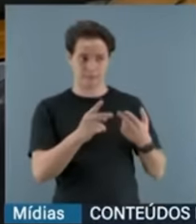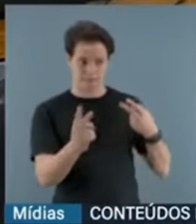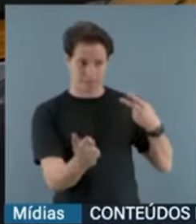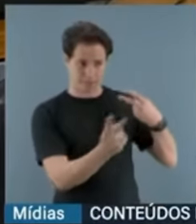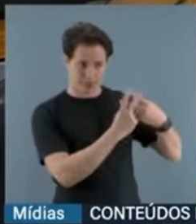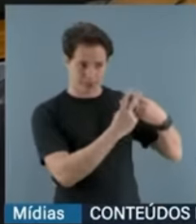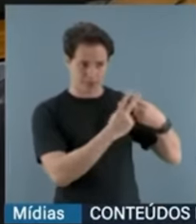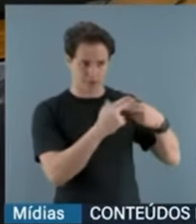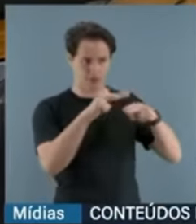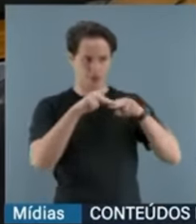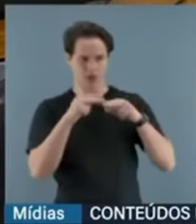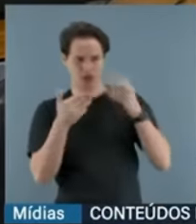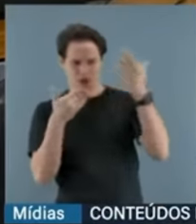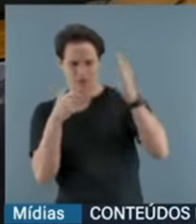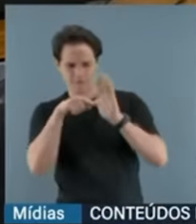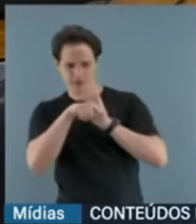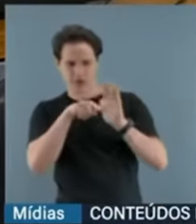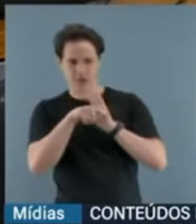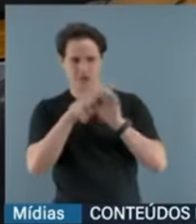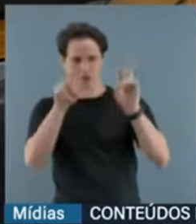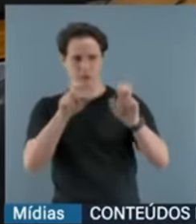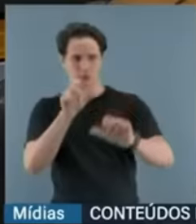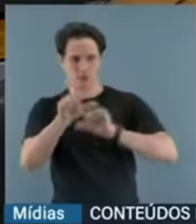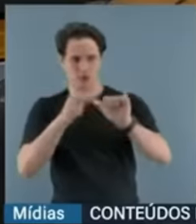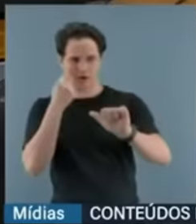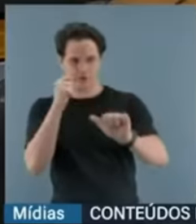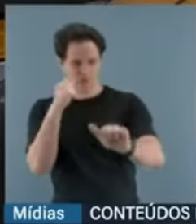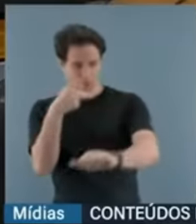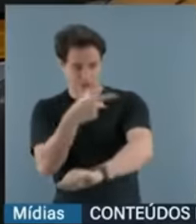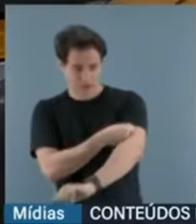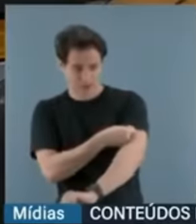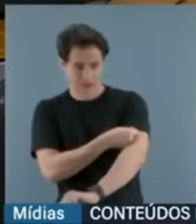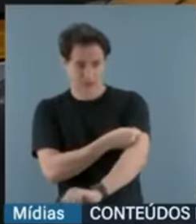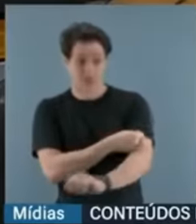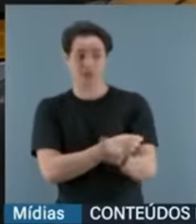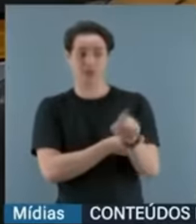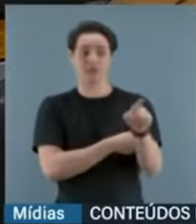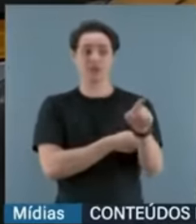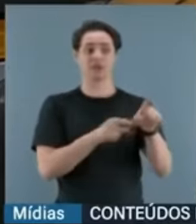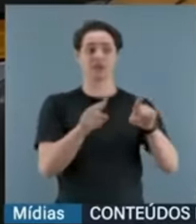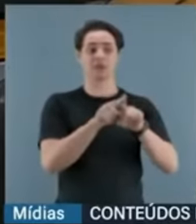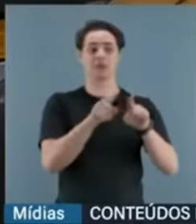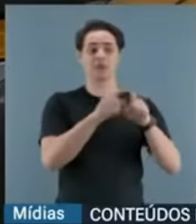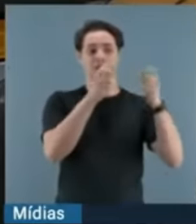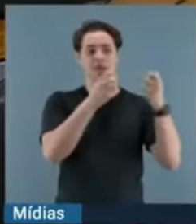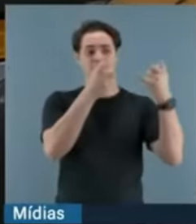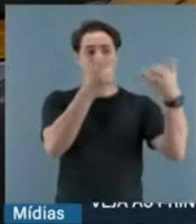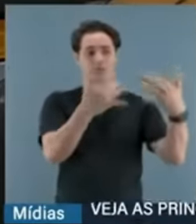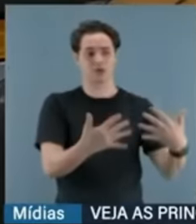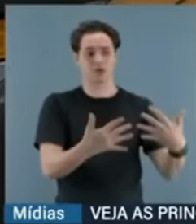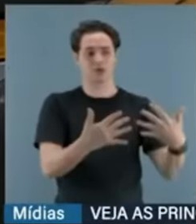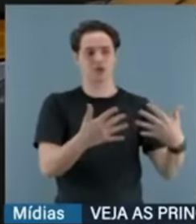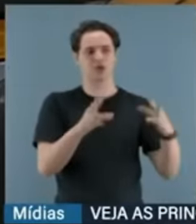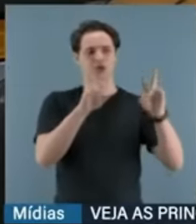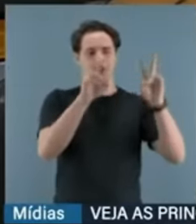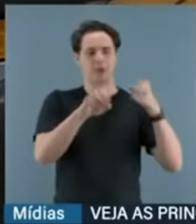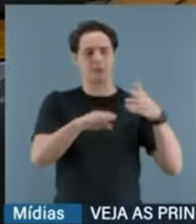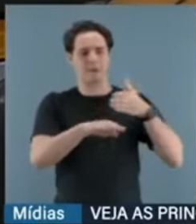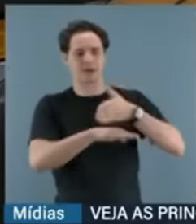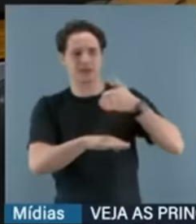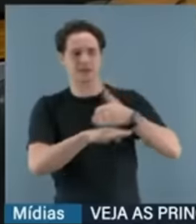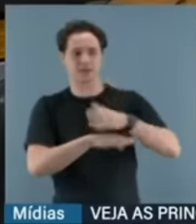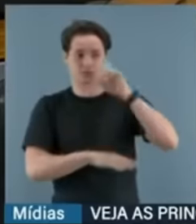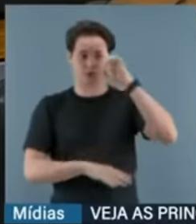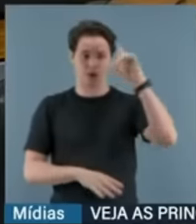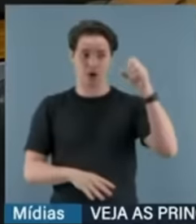conta de adulteração das vacinas. E aí o senhor disse que pesa sobre o senhor também a questão da participação no dia 8 de